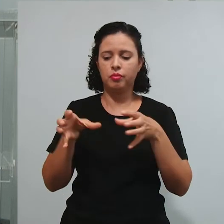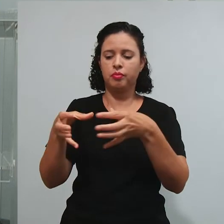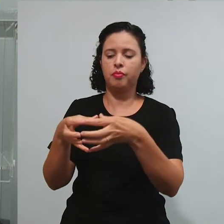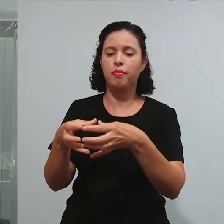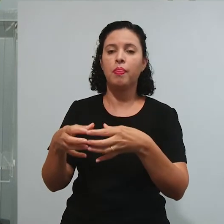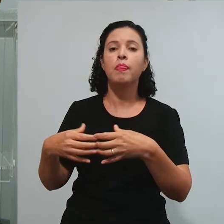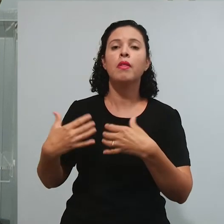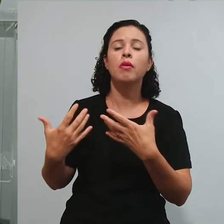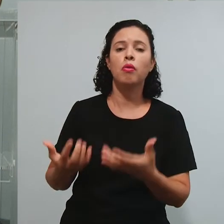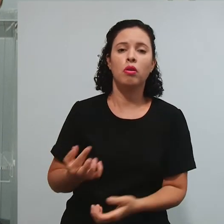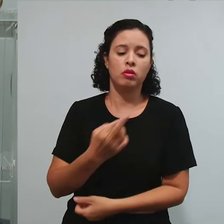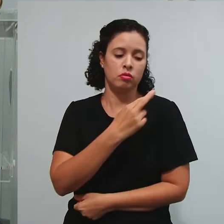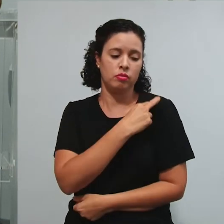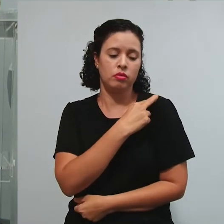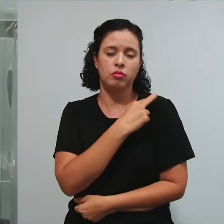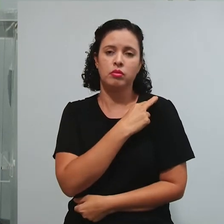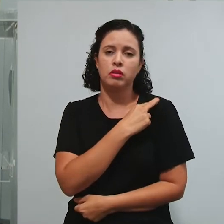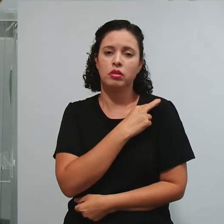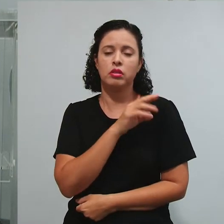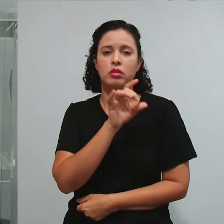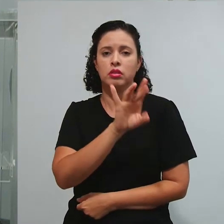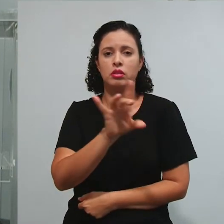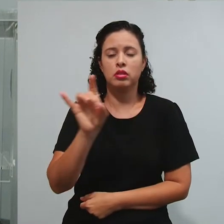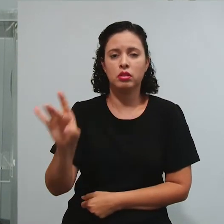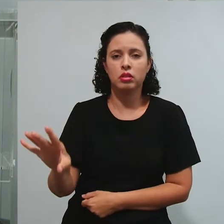a responsabilidade de cada